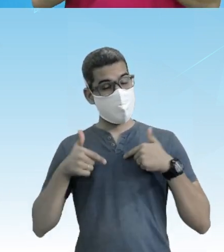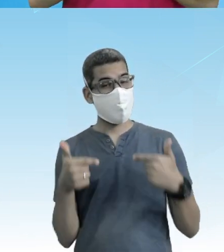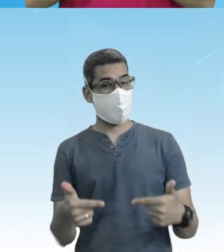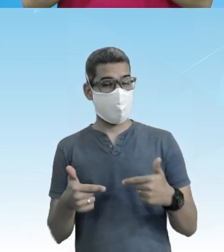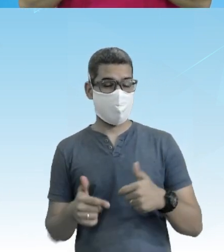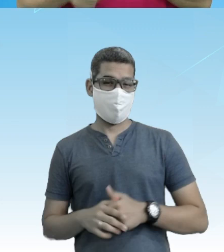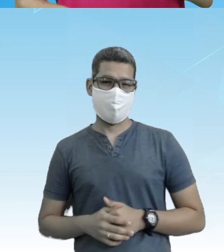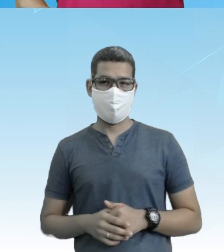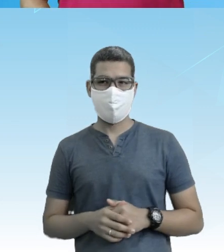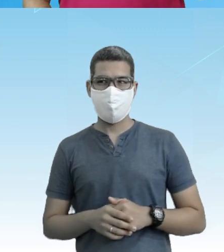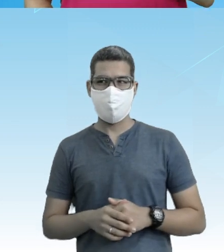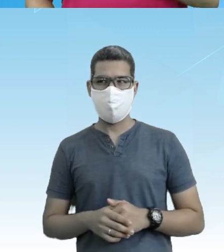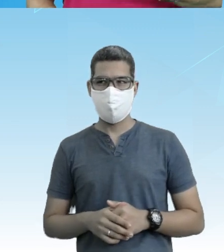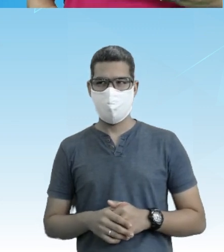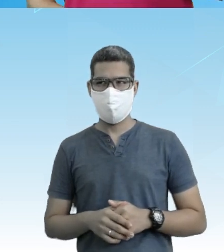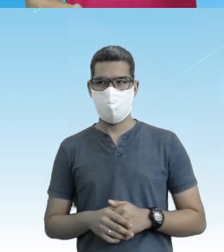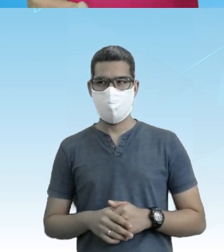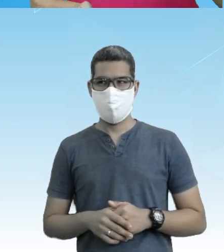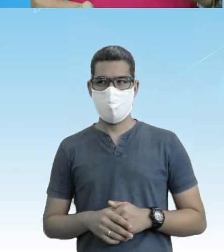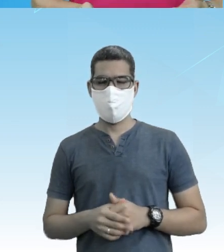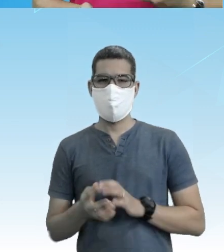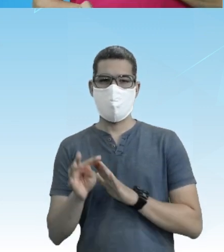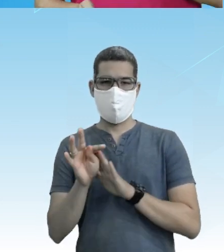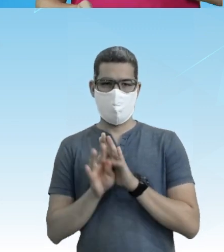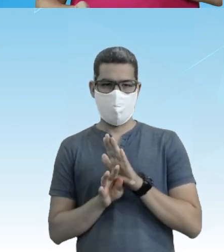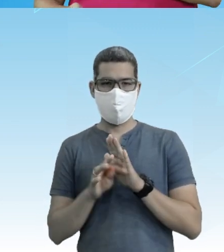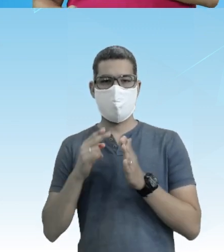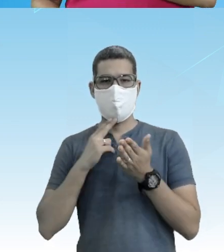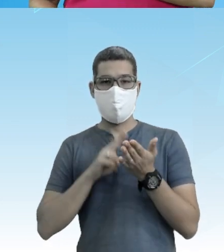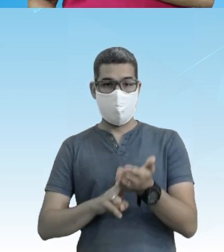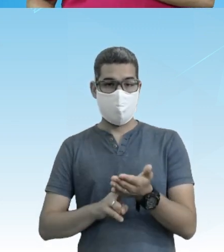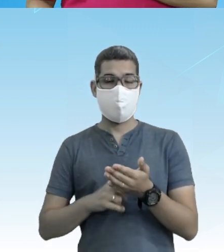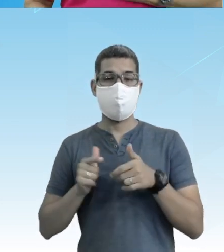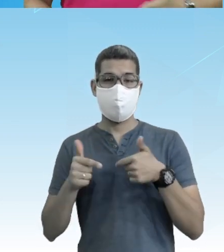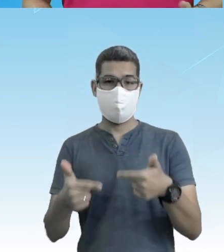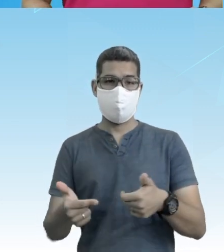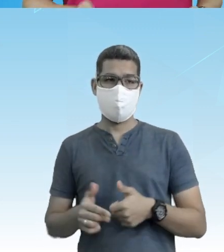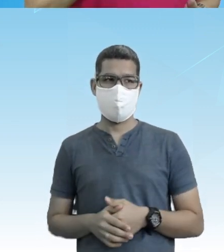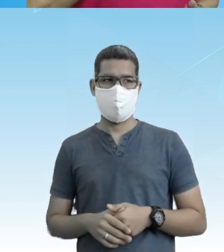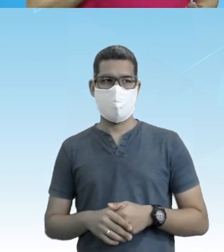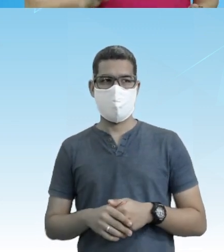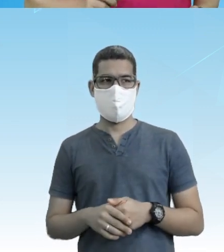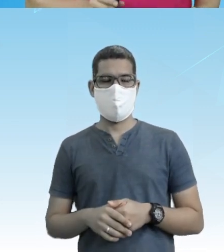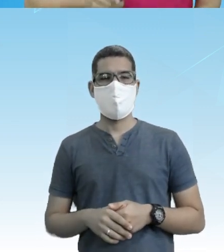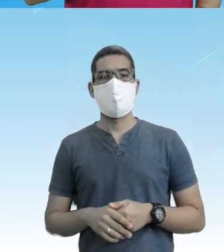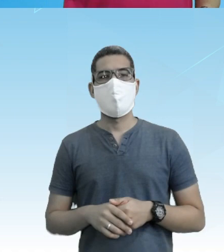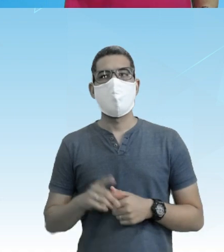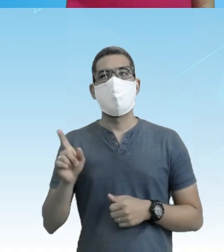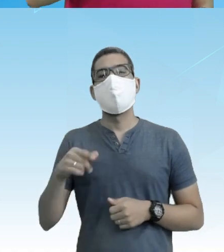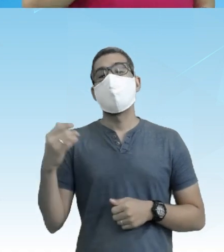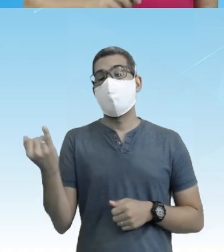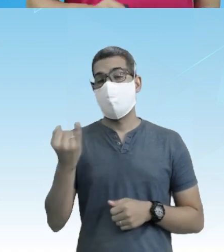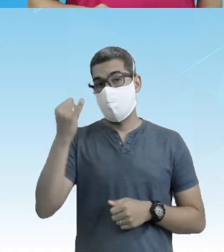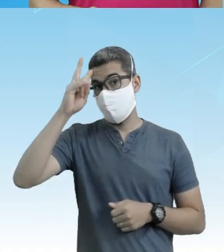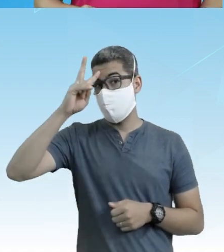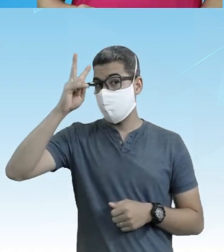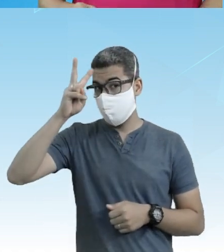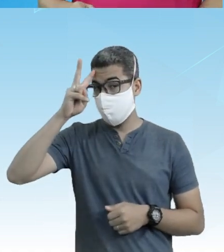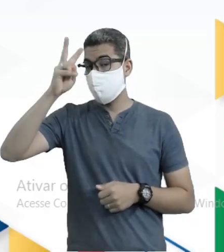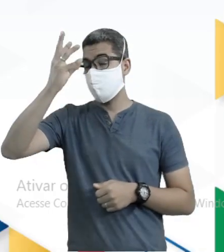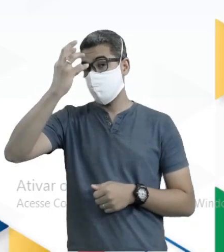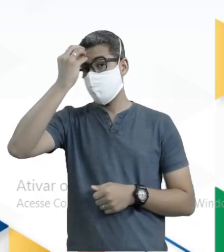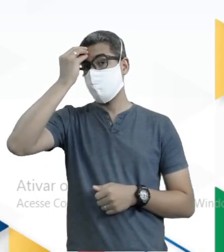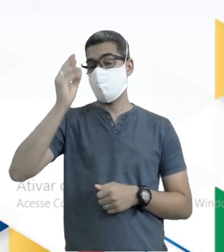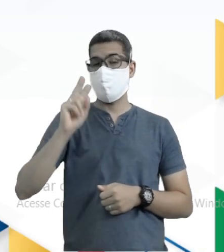reivindicando, certo? Aqui é um trecho, claro, de uma carta de reivindicação. Então é importante lembrar. E aqui trago para